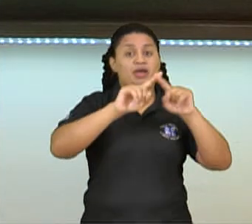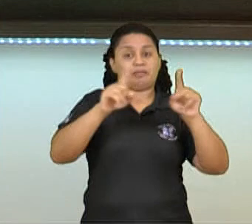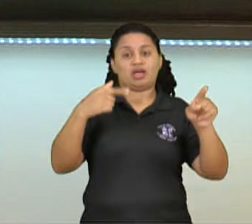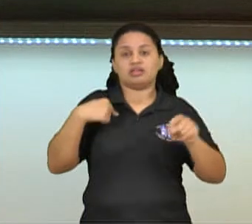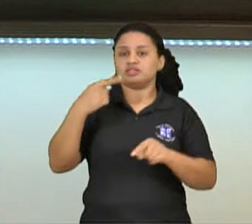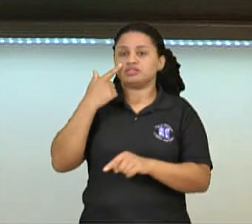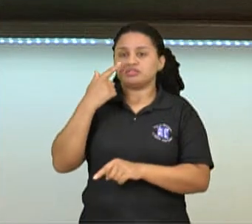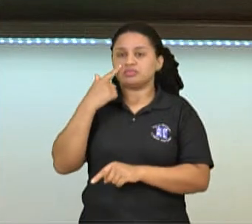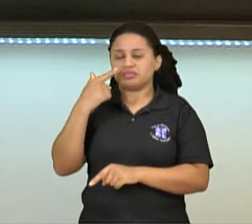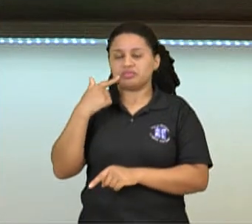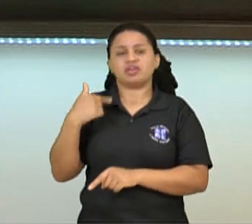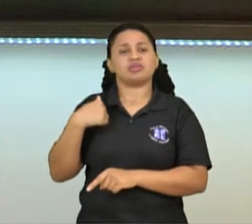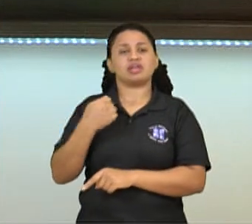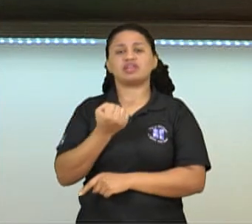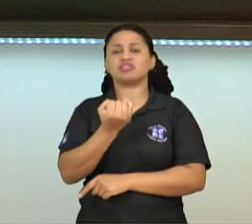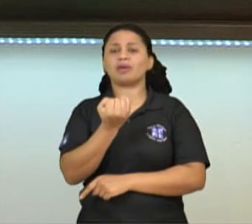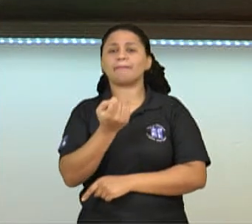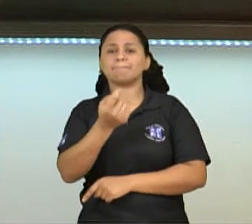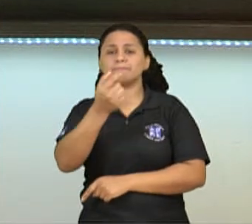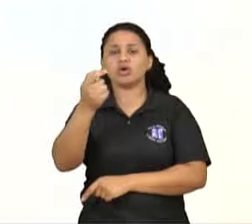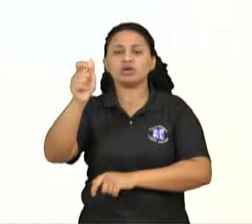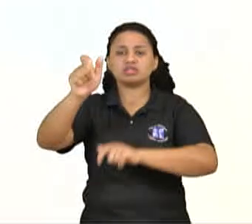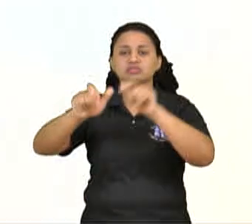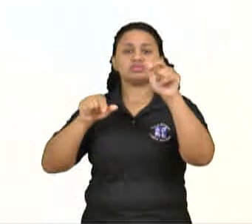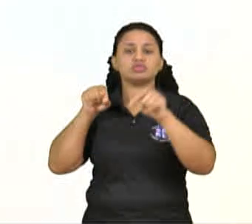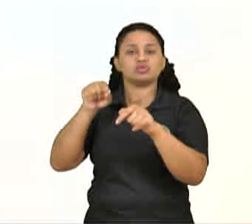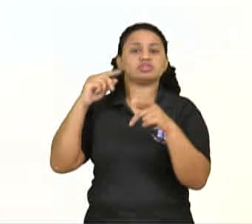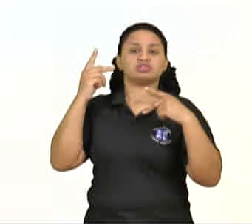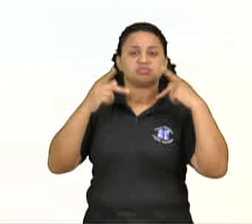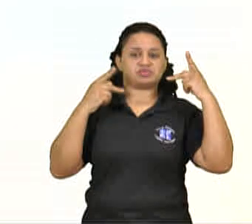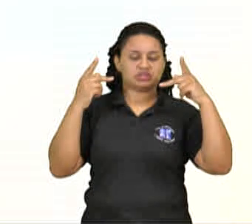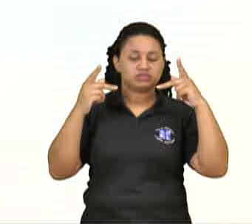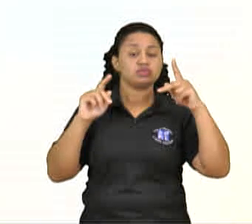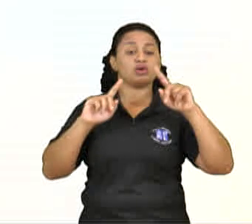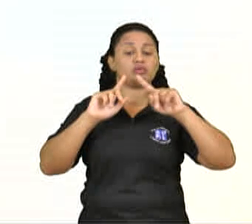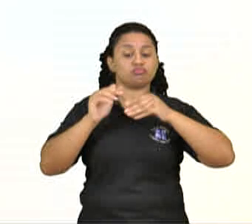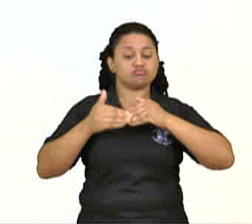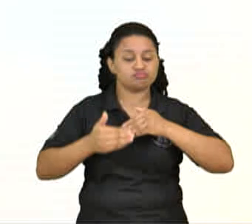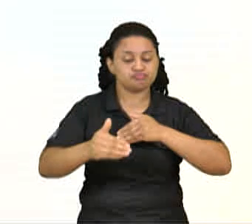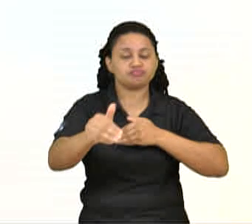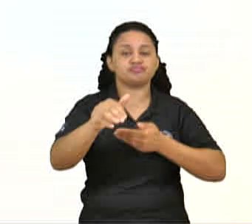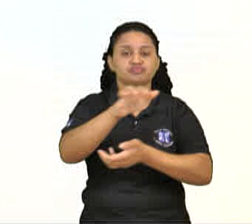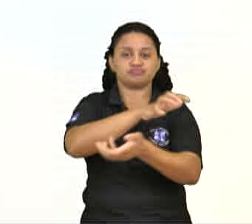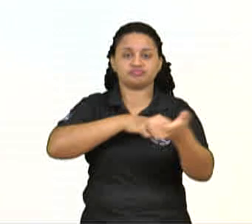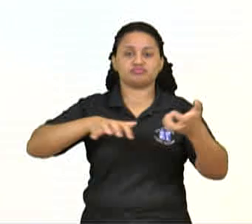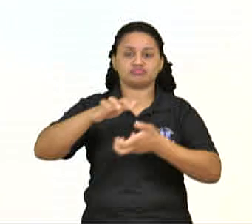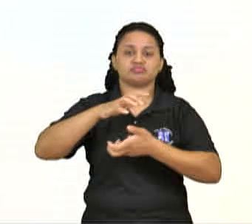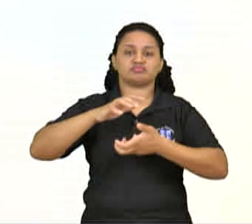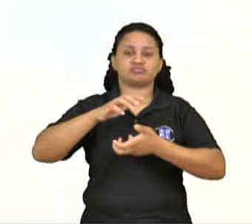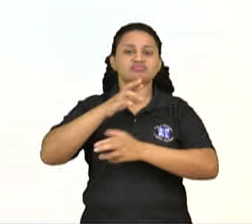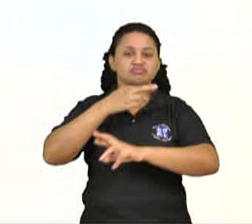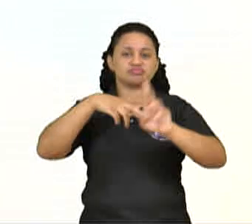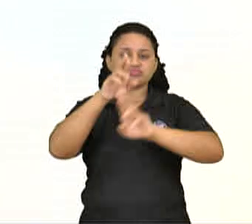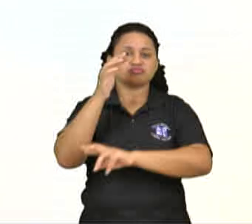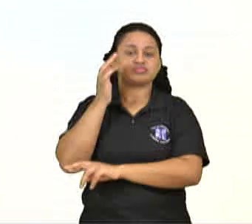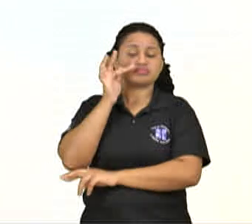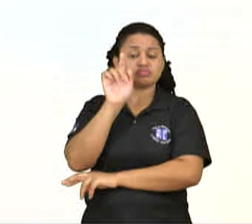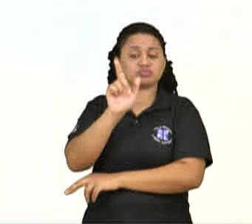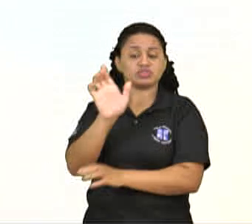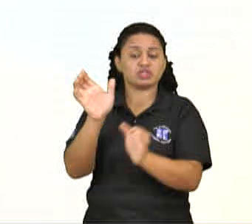tinham pouca representatividade na política. É a partir da Revolução Francesa que esse grupo social,